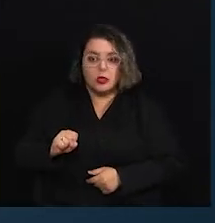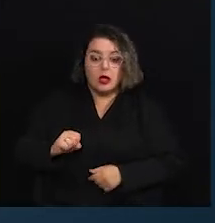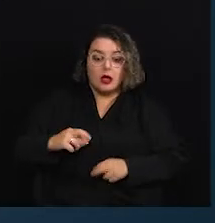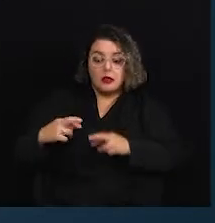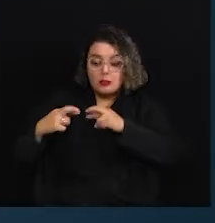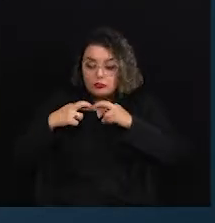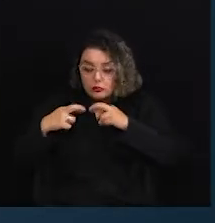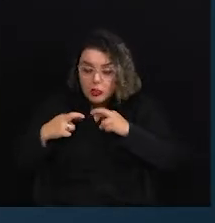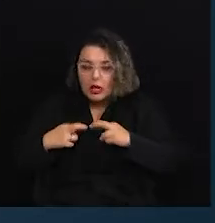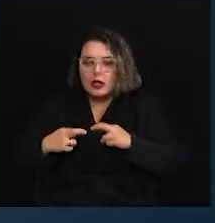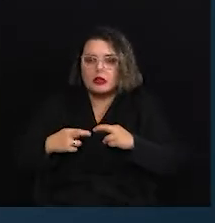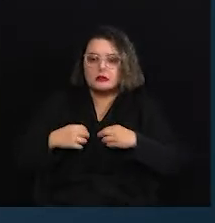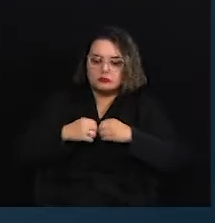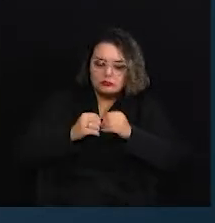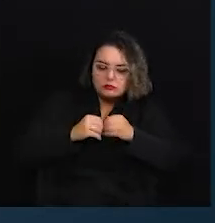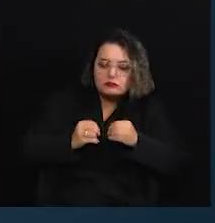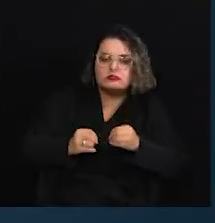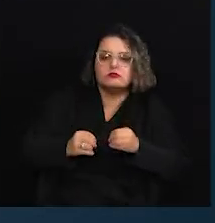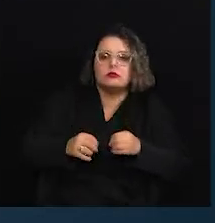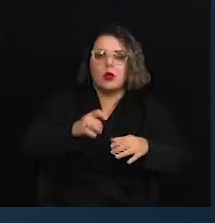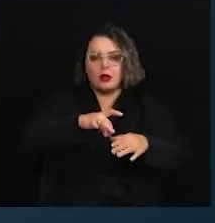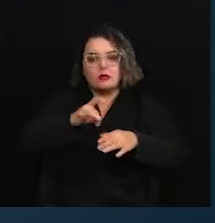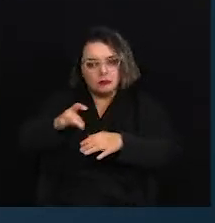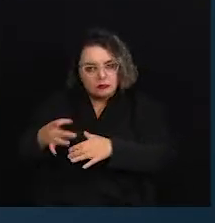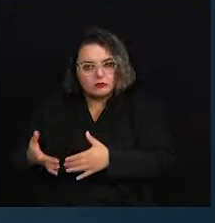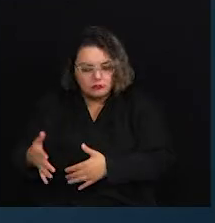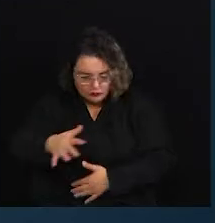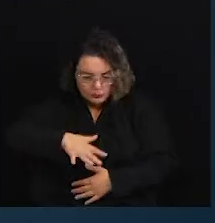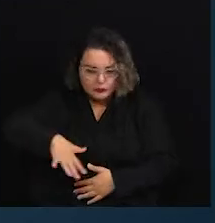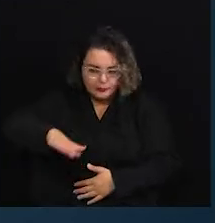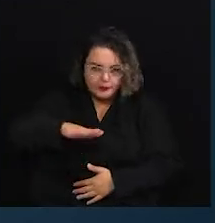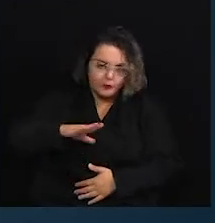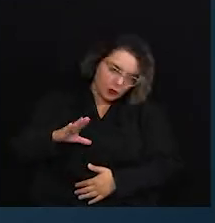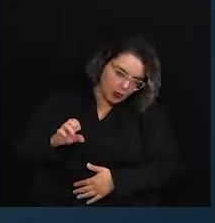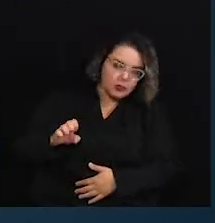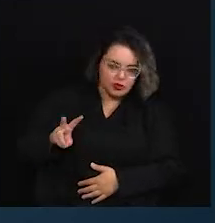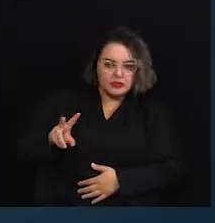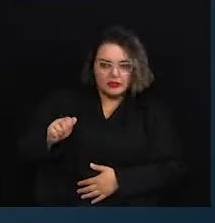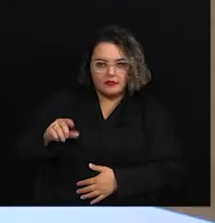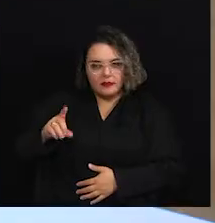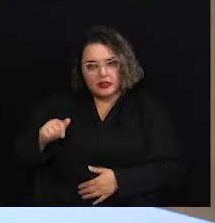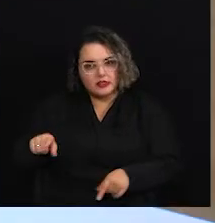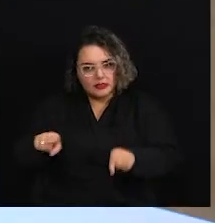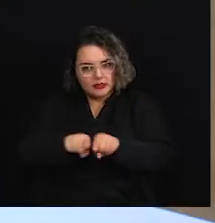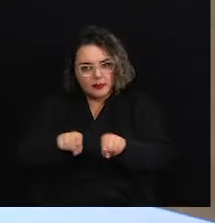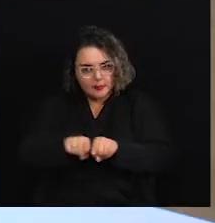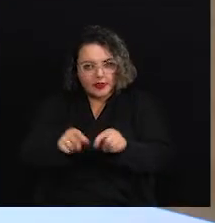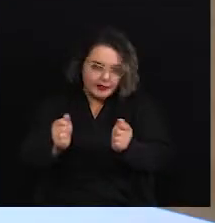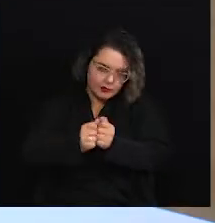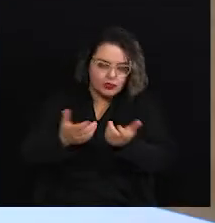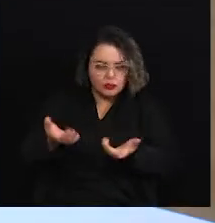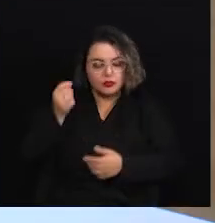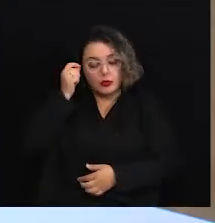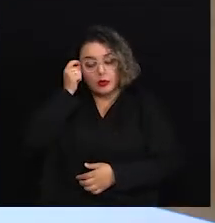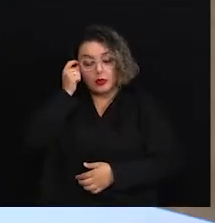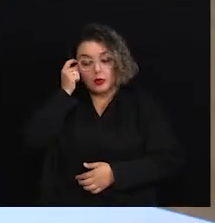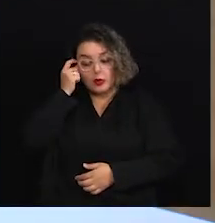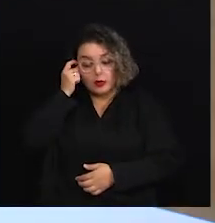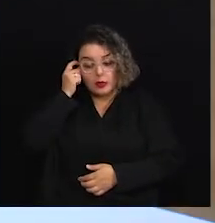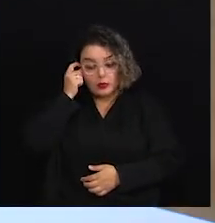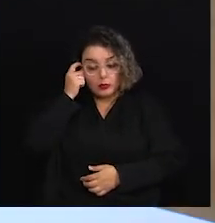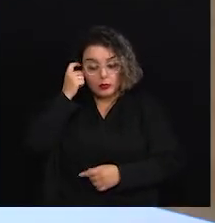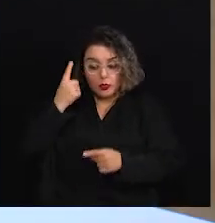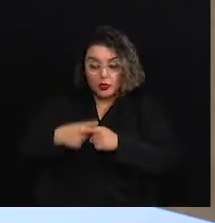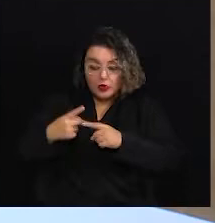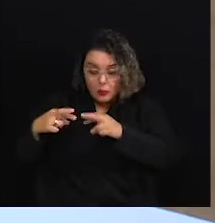de laboratório, do mercado de semente e grãos, e até do de cevada, né, que entra nessa conjuntura também. Por que o nosso foco é